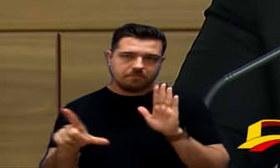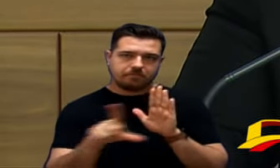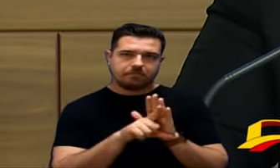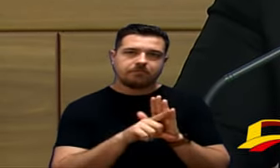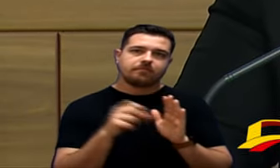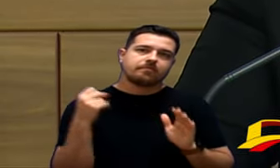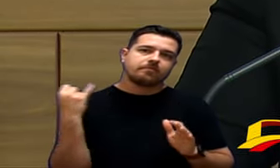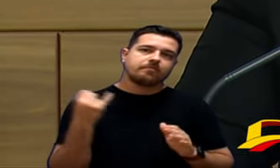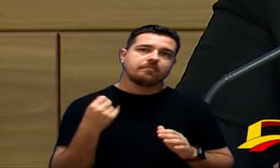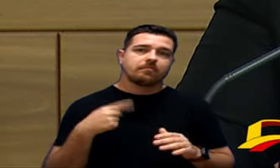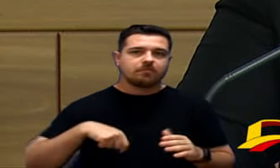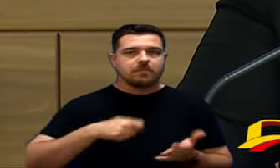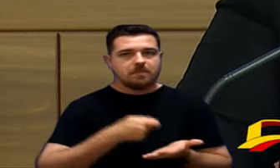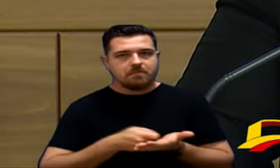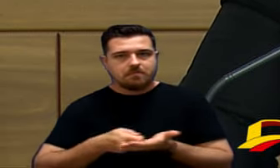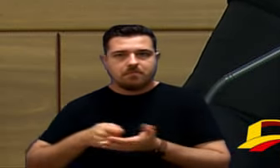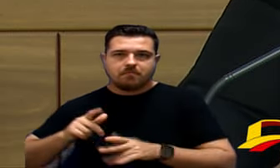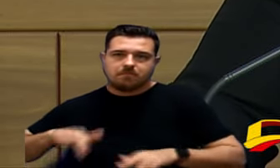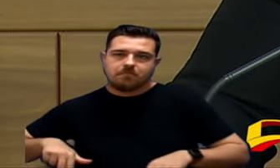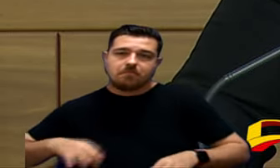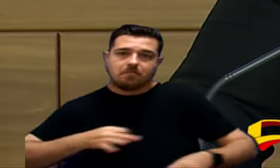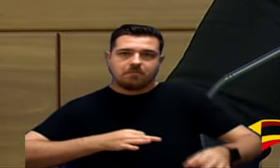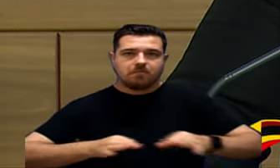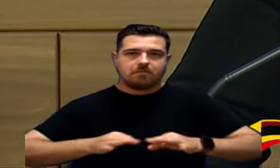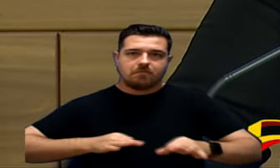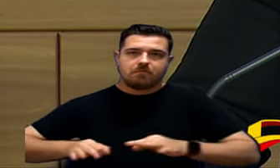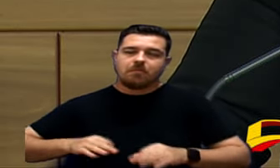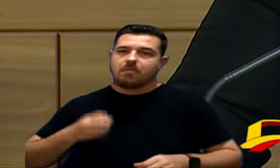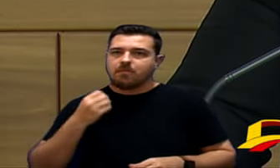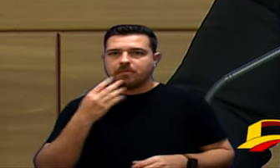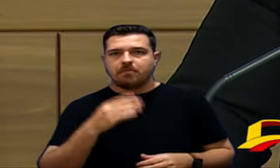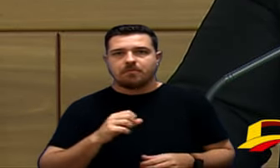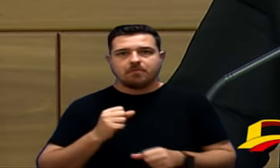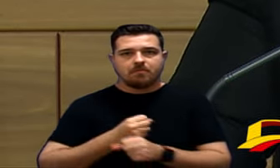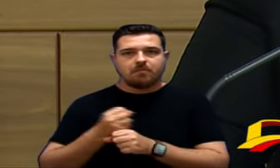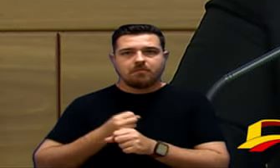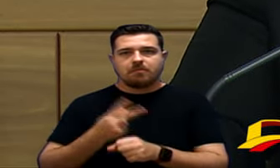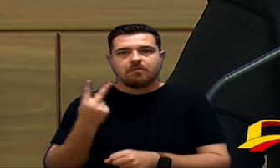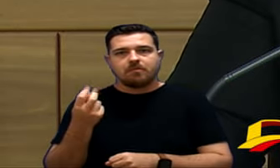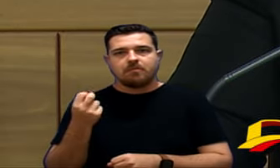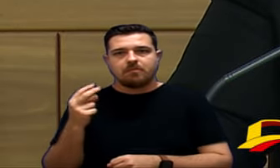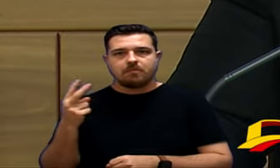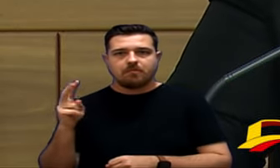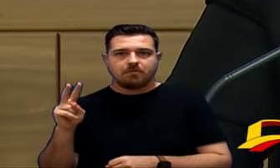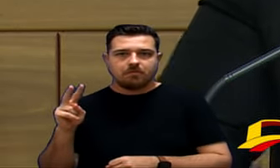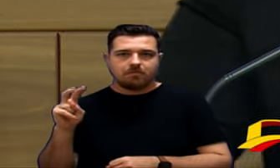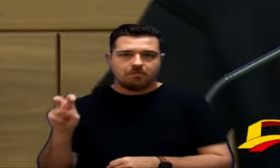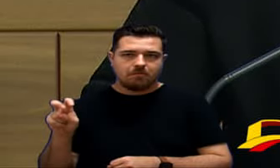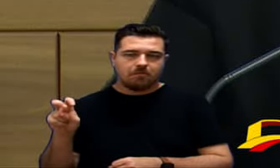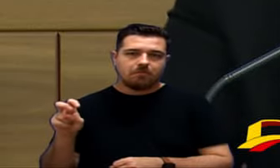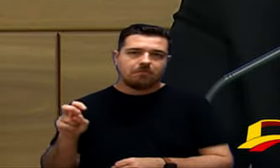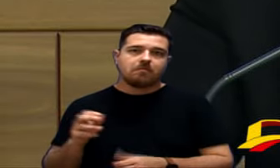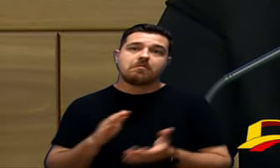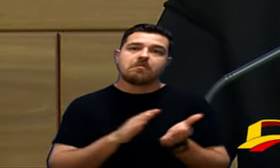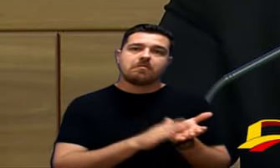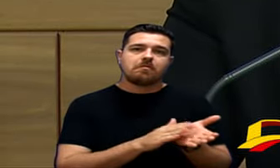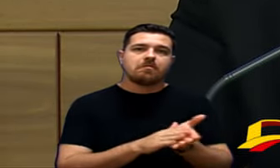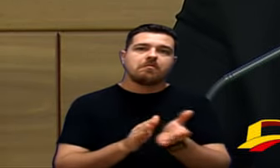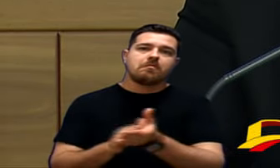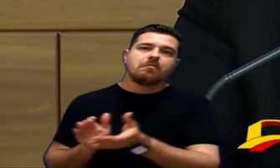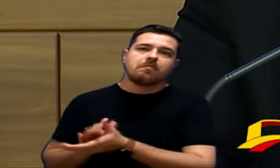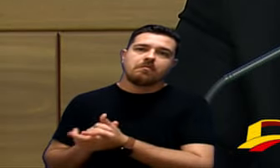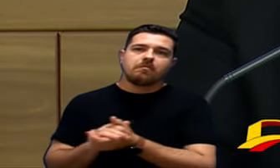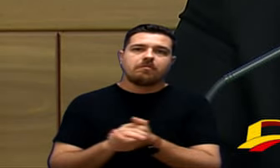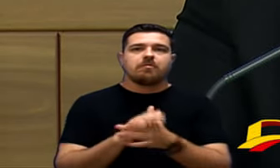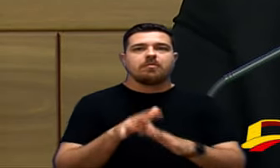cidade prestando contas aí do nosso orçamento eh do ano que vem ah cumprimento a todos os vereadores